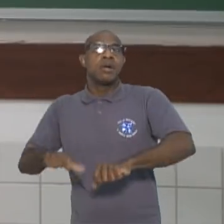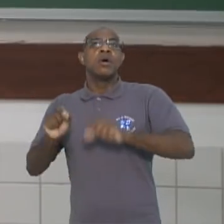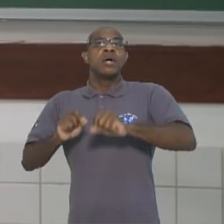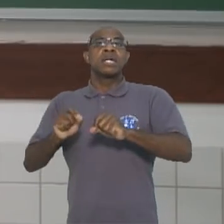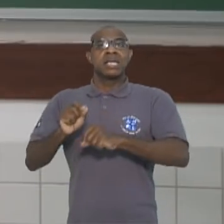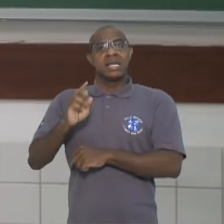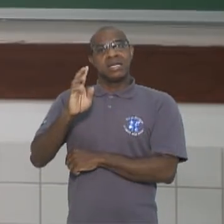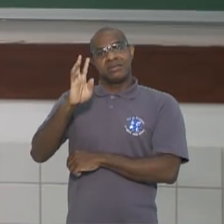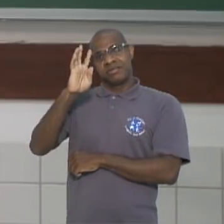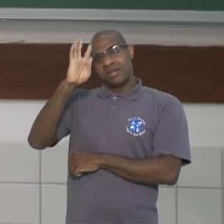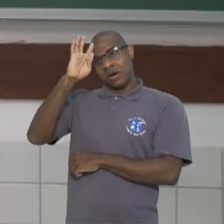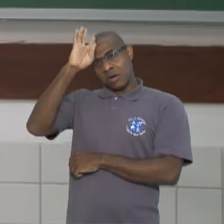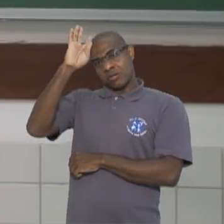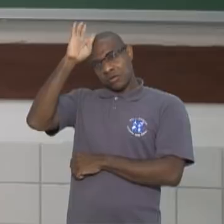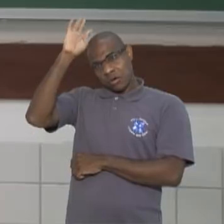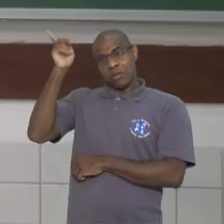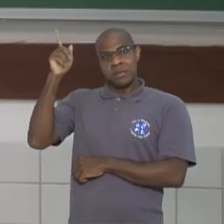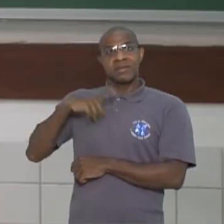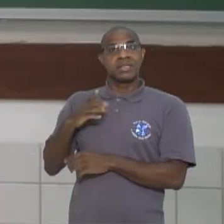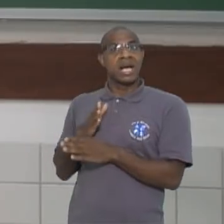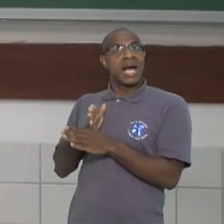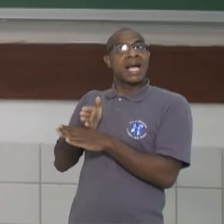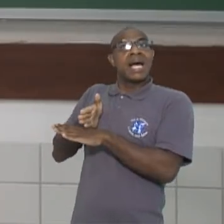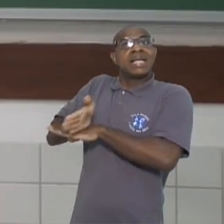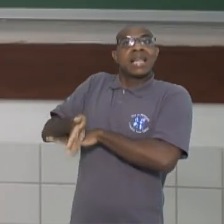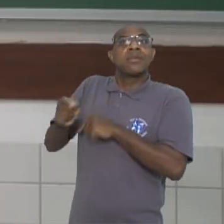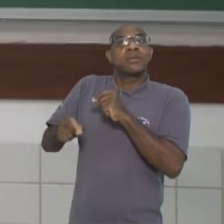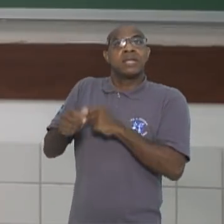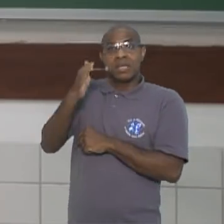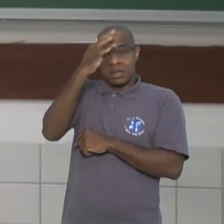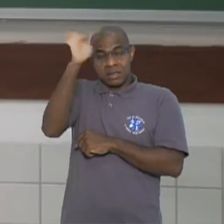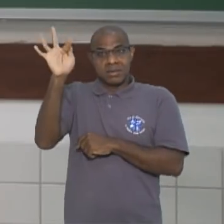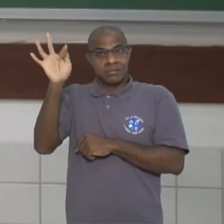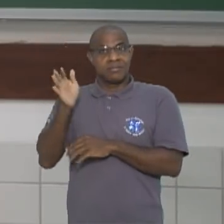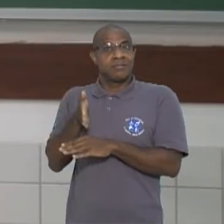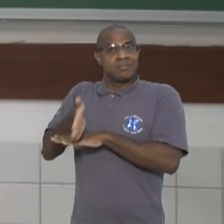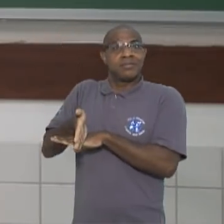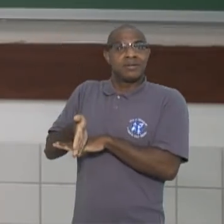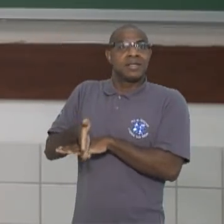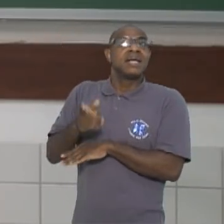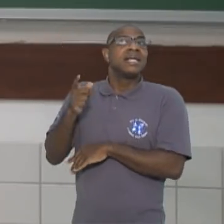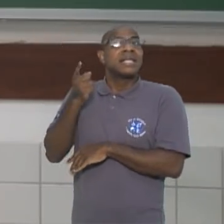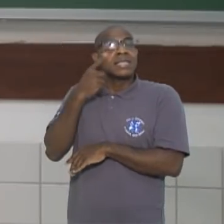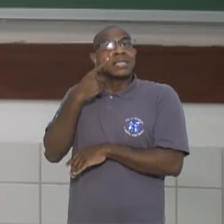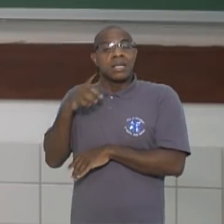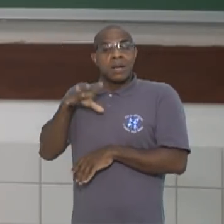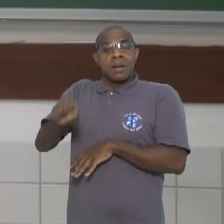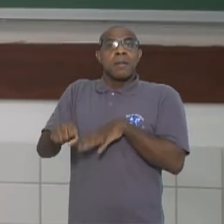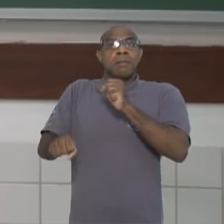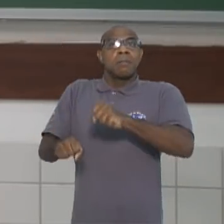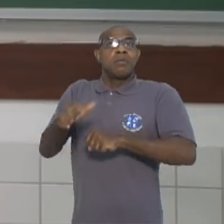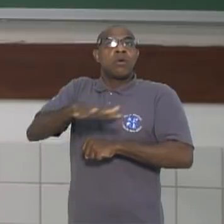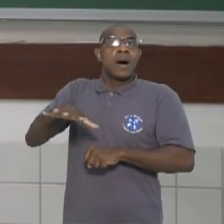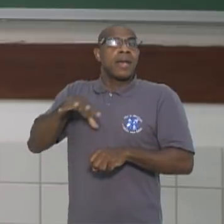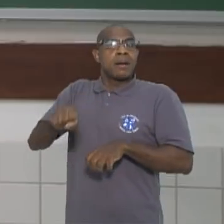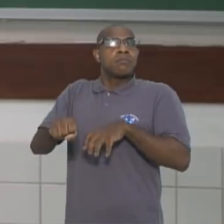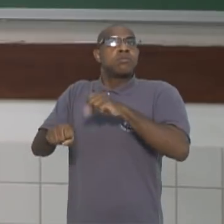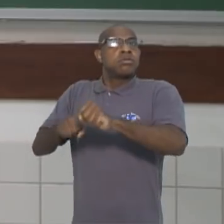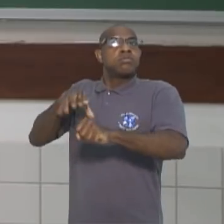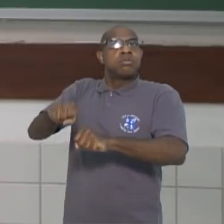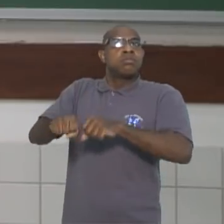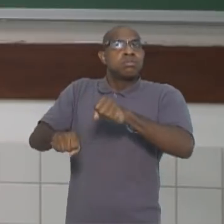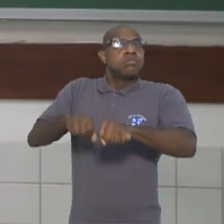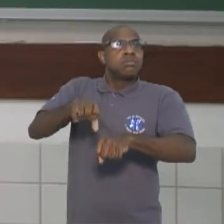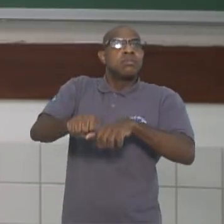476, a entrada desses grupos tentando alcançar, né, ou pegar um pedaço do território do Império Romano.